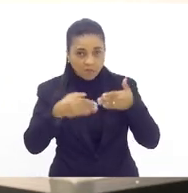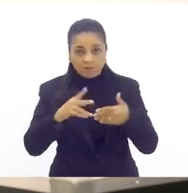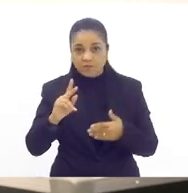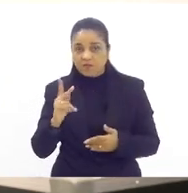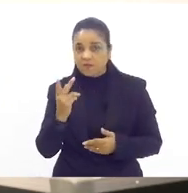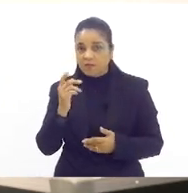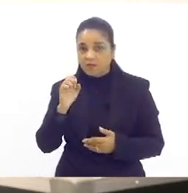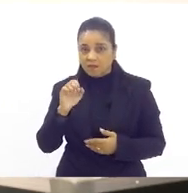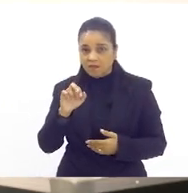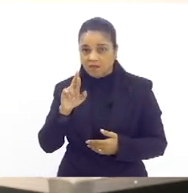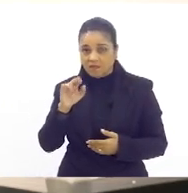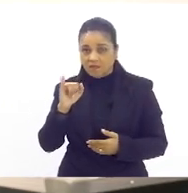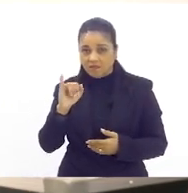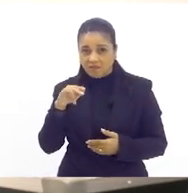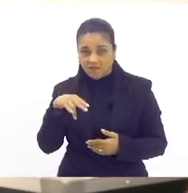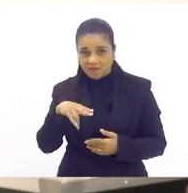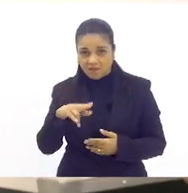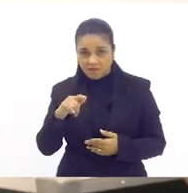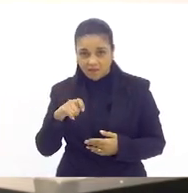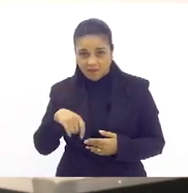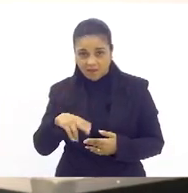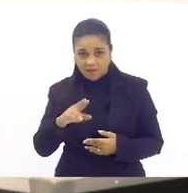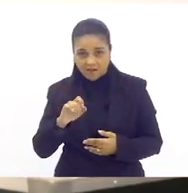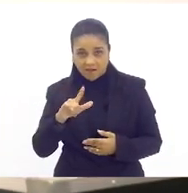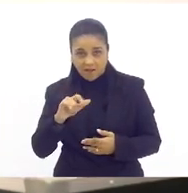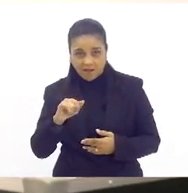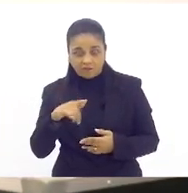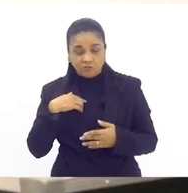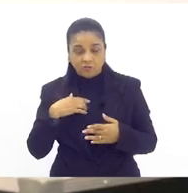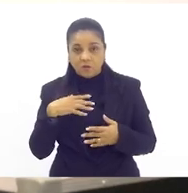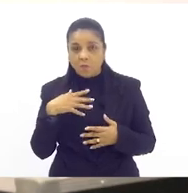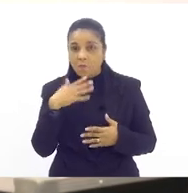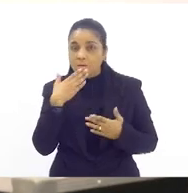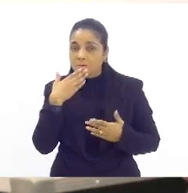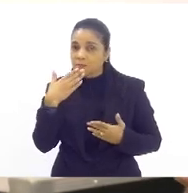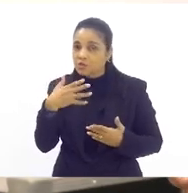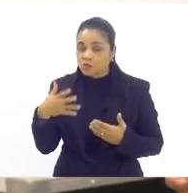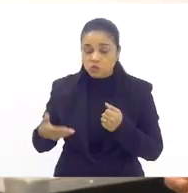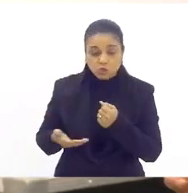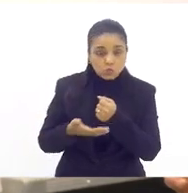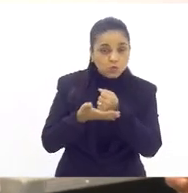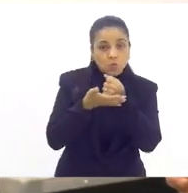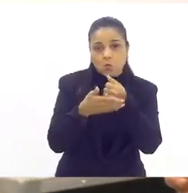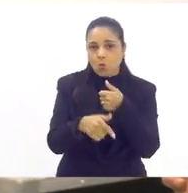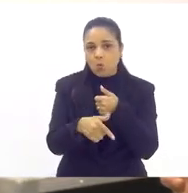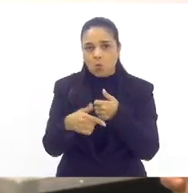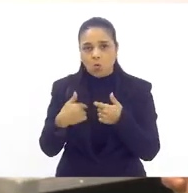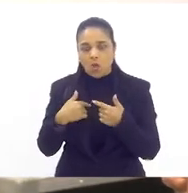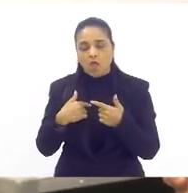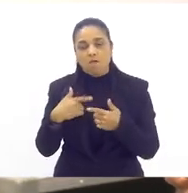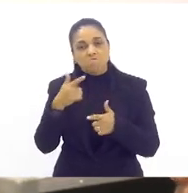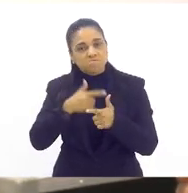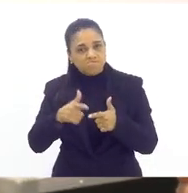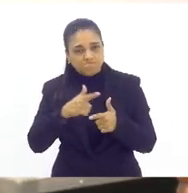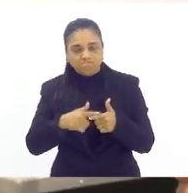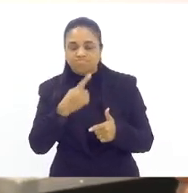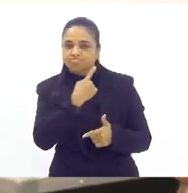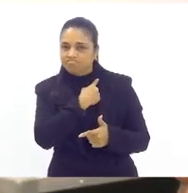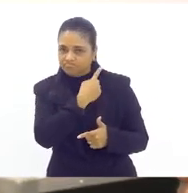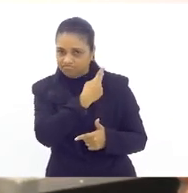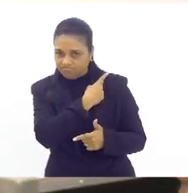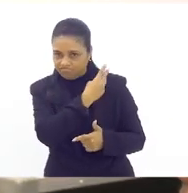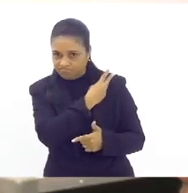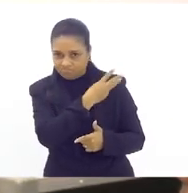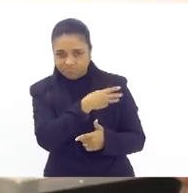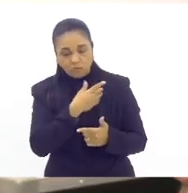quase que um pedido de socorro que eu estou fazendo aqui né porque nós estamos com um grave problema no ensino médio né acredito eu não posso falar